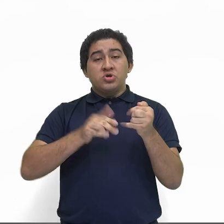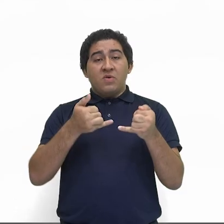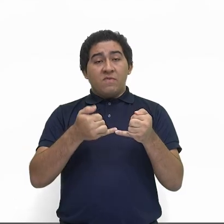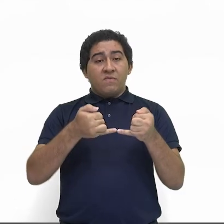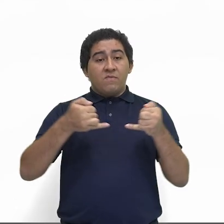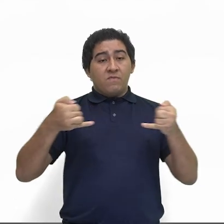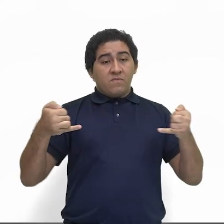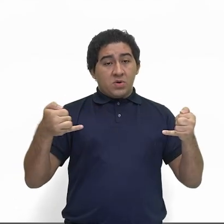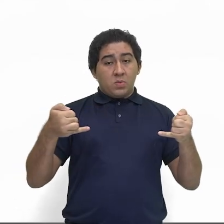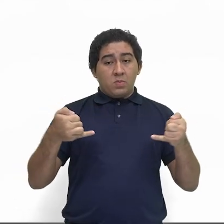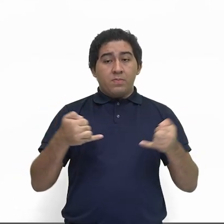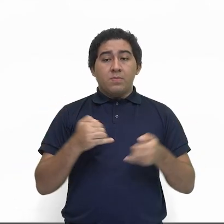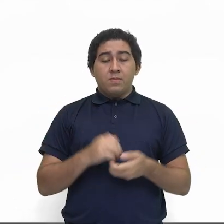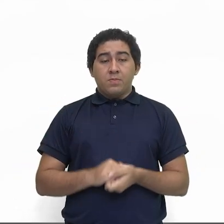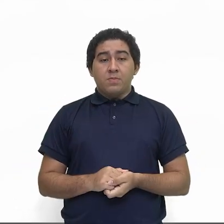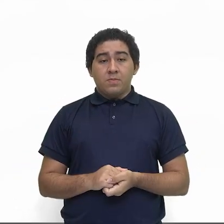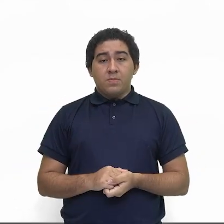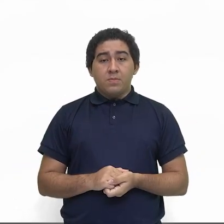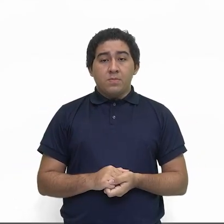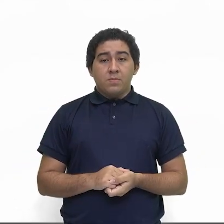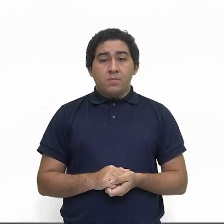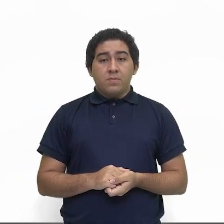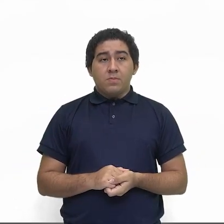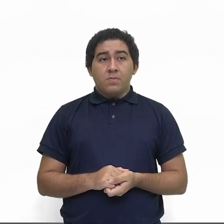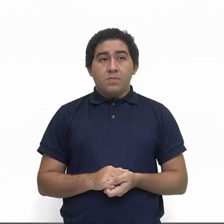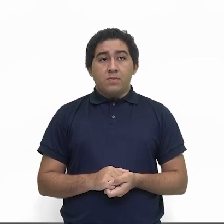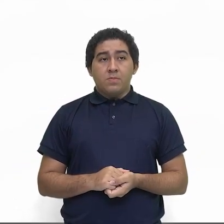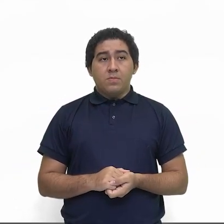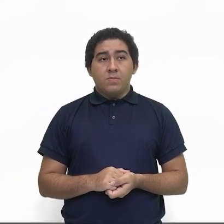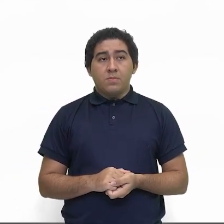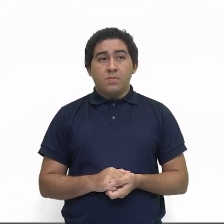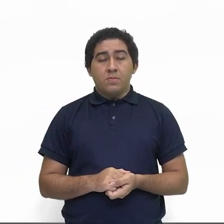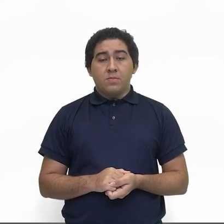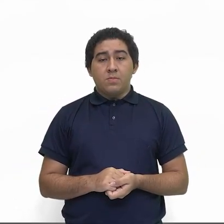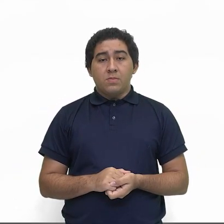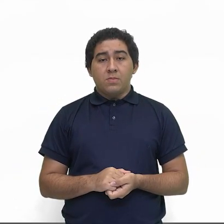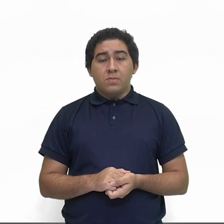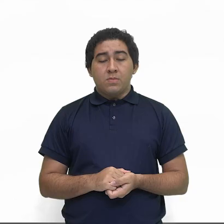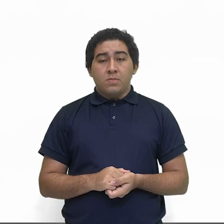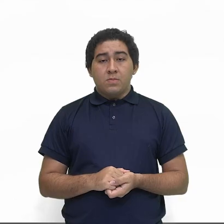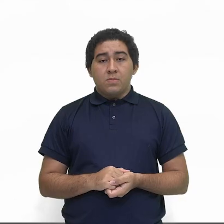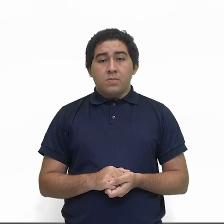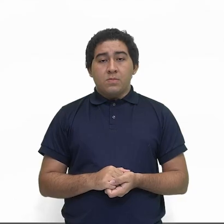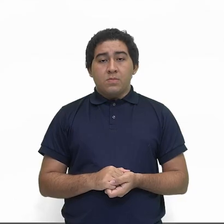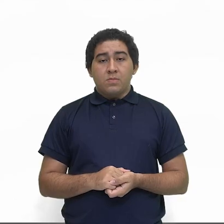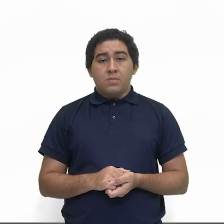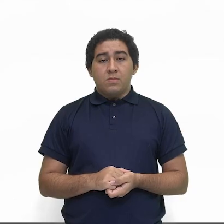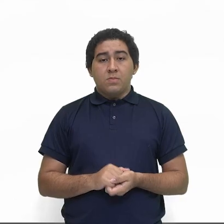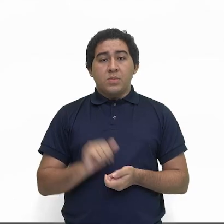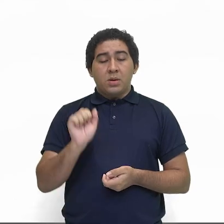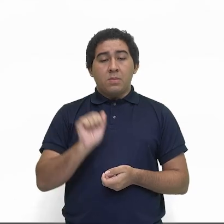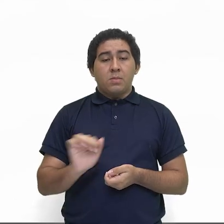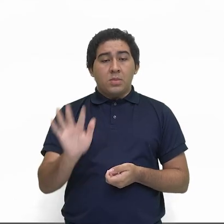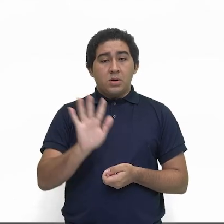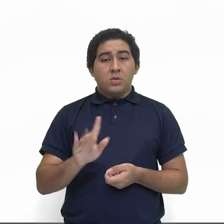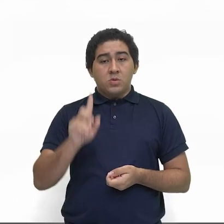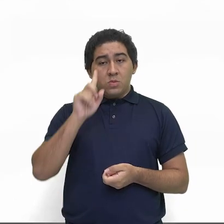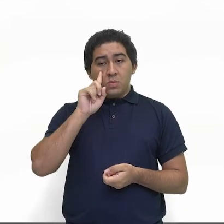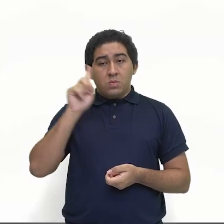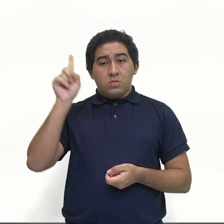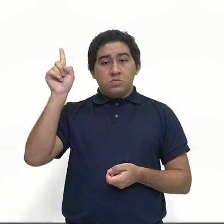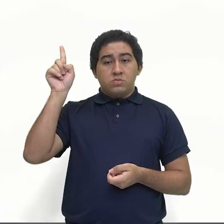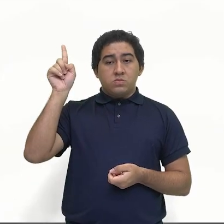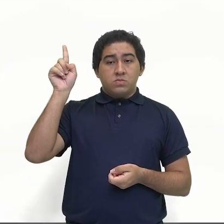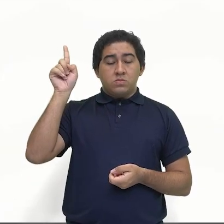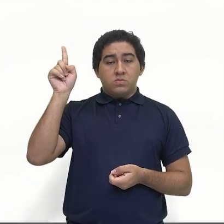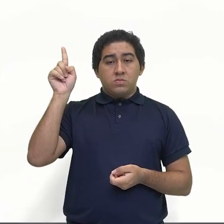Olha só, nesta imagem, você observa aí que eu tenho os fios, ó, o circuito, o nome já está